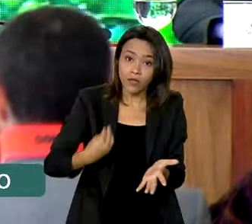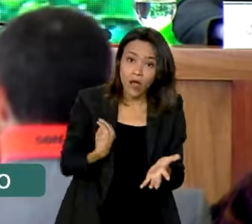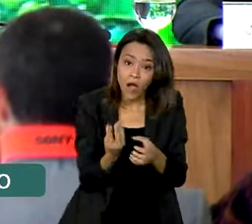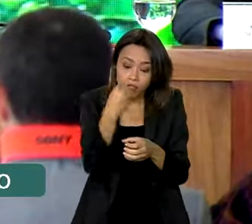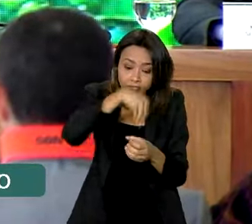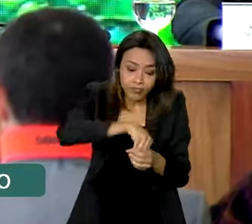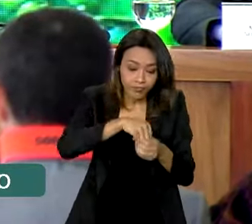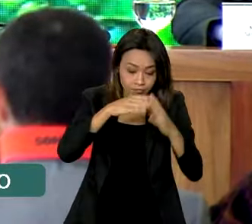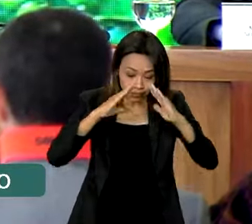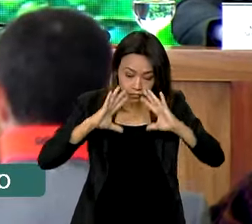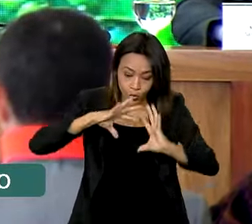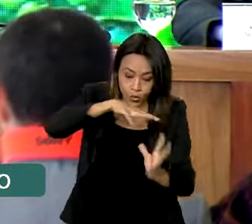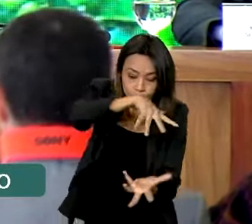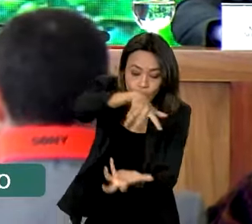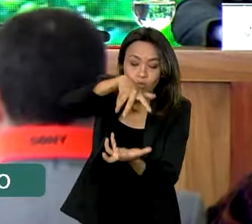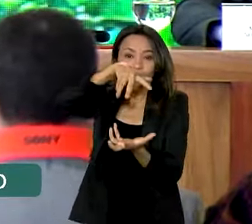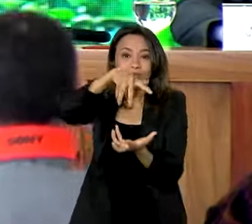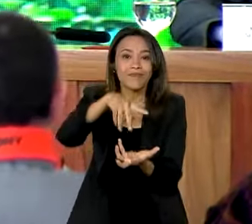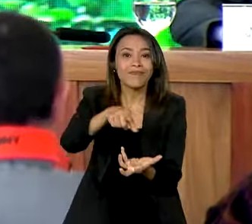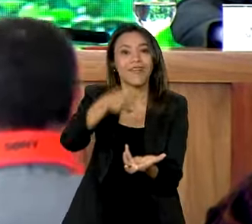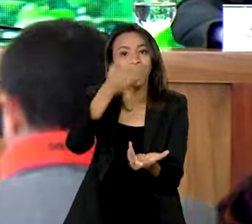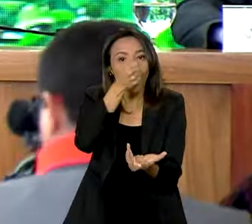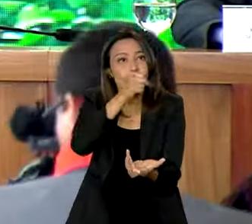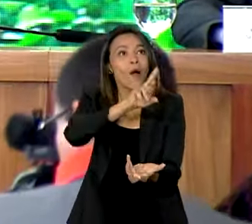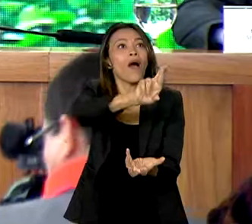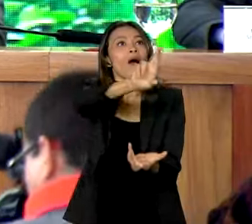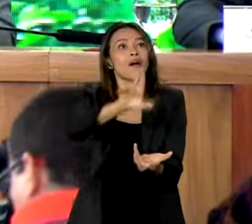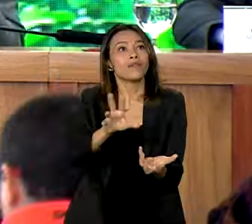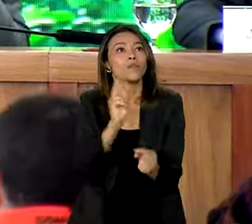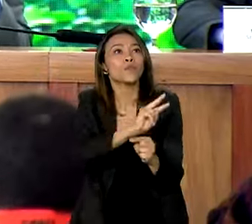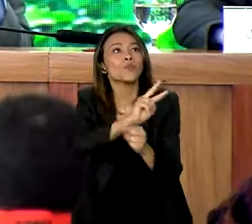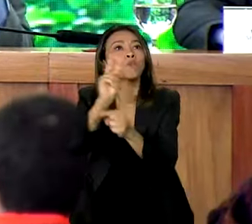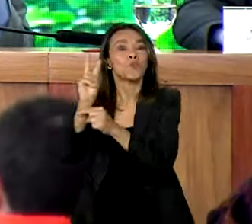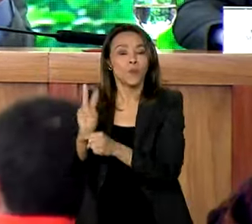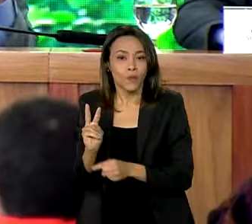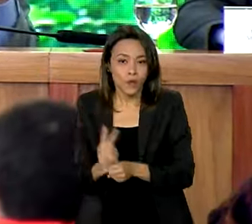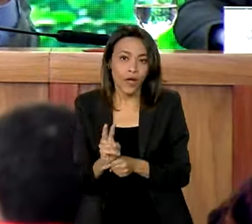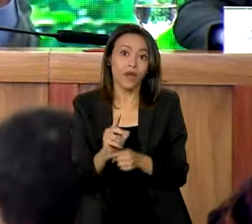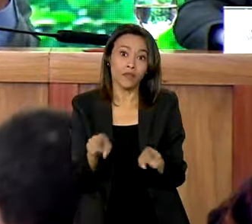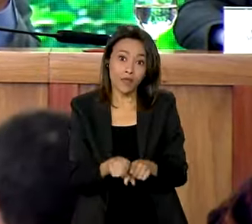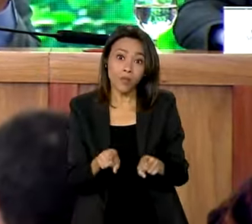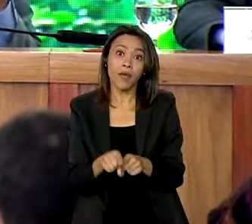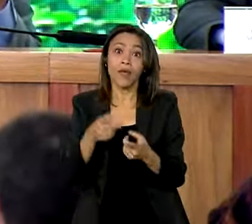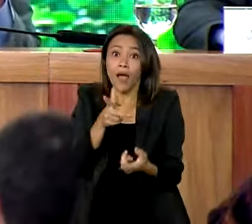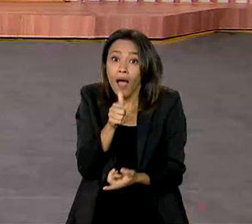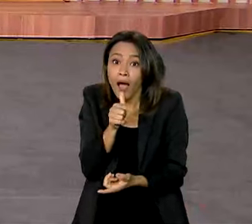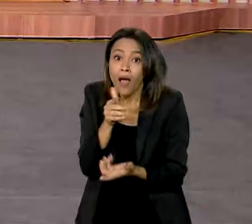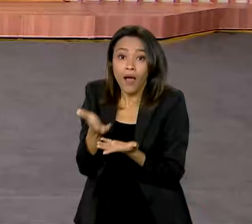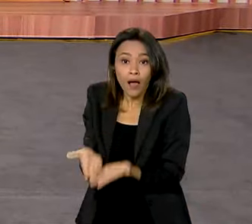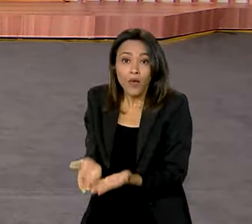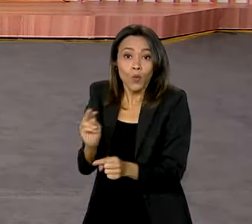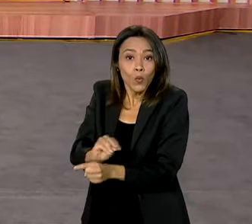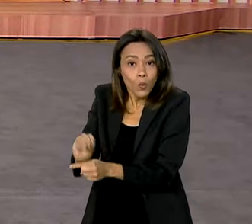para que não destruam o ar que respiram, para que não destruam a água que bebem.